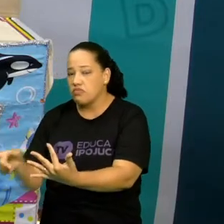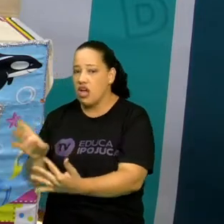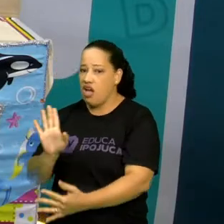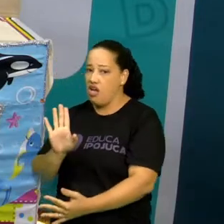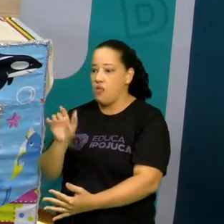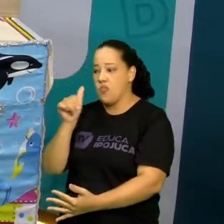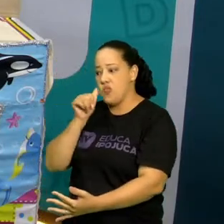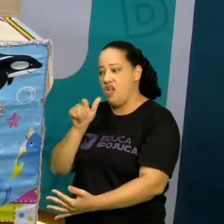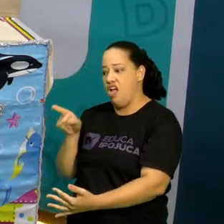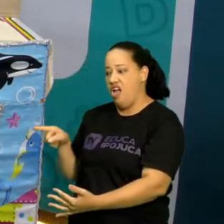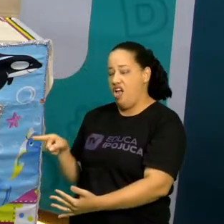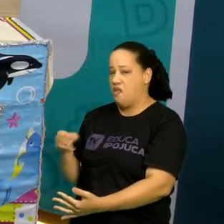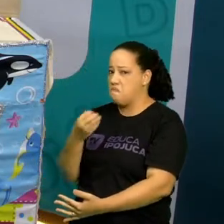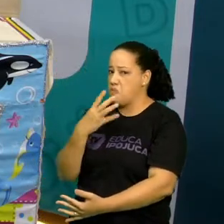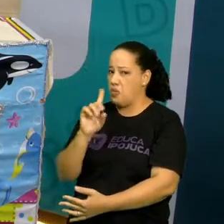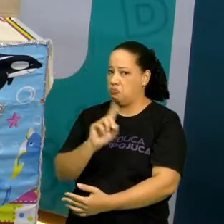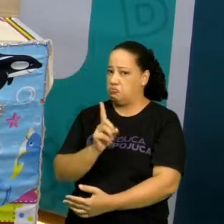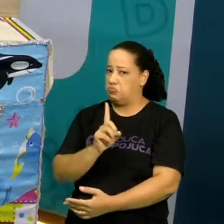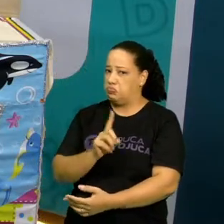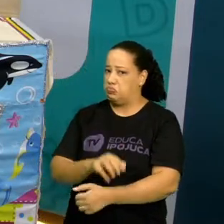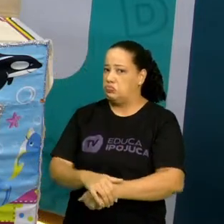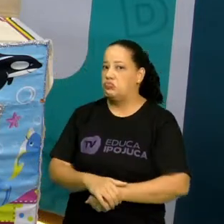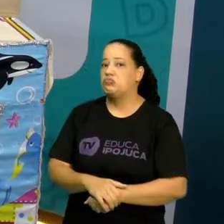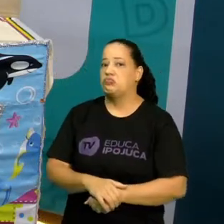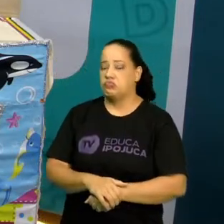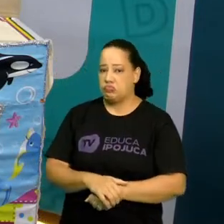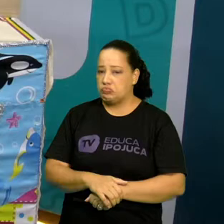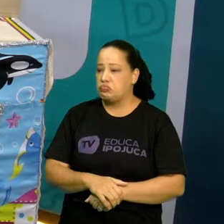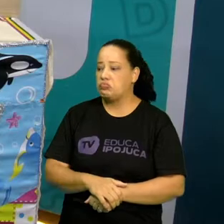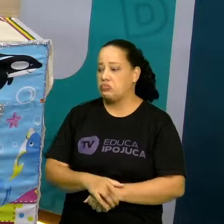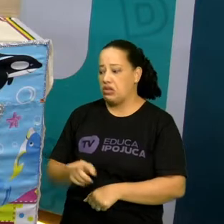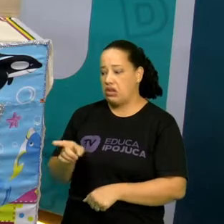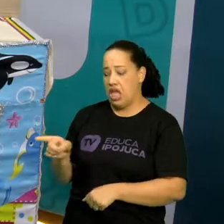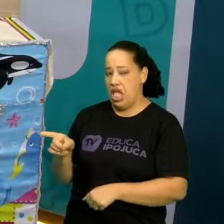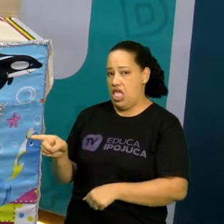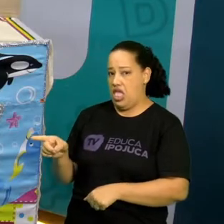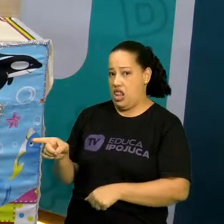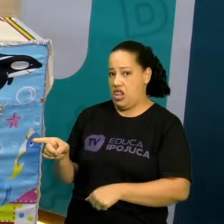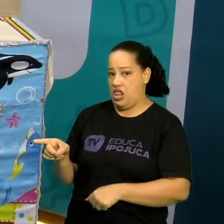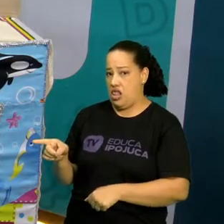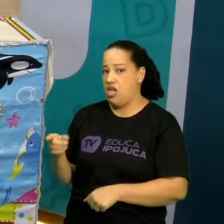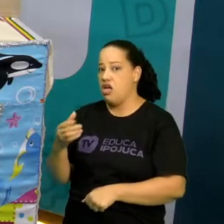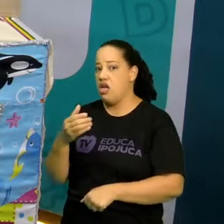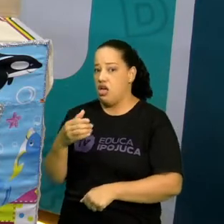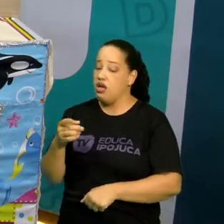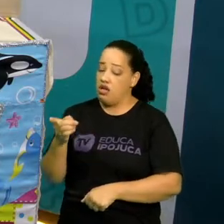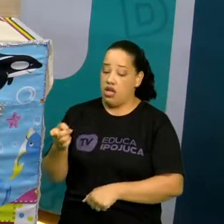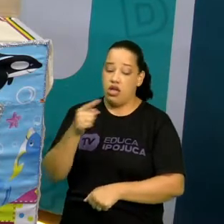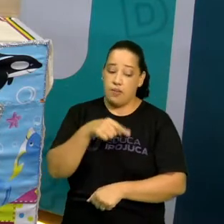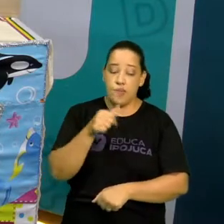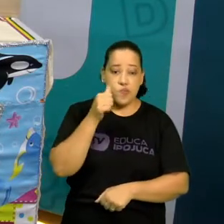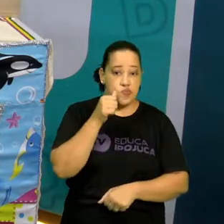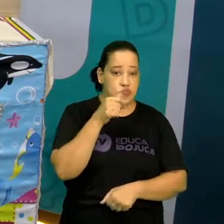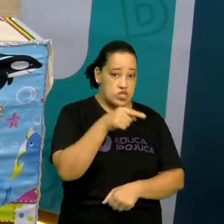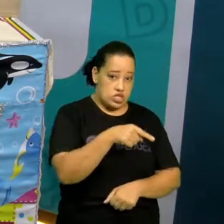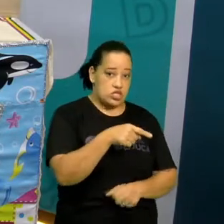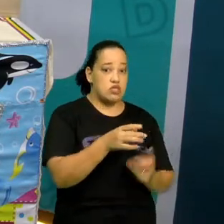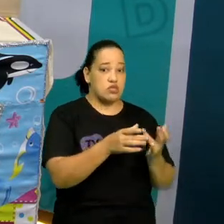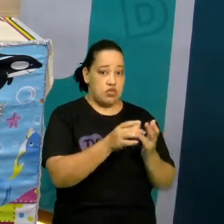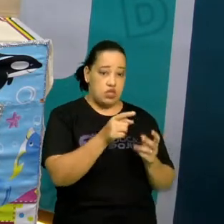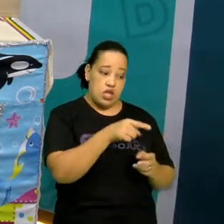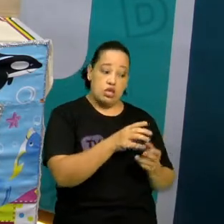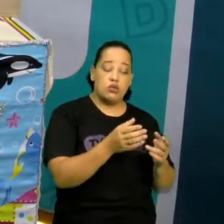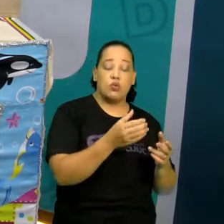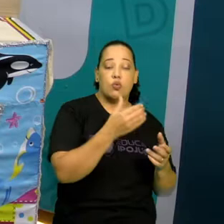não é um marido dessa mulher que estava grávida pois um do